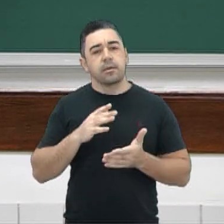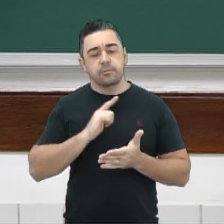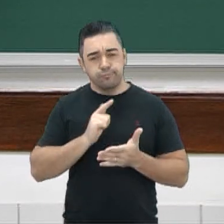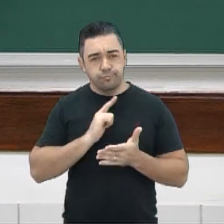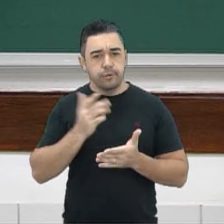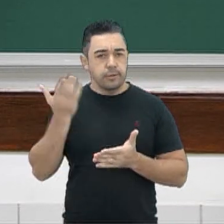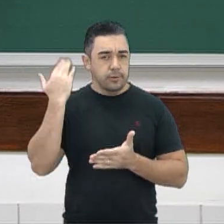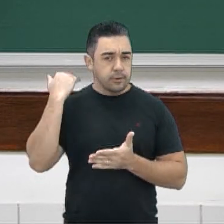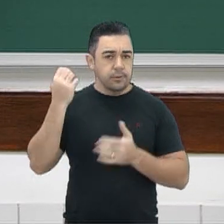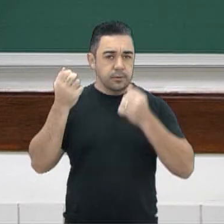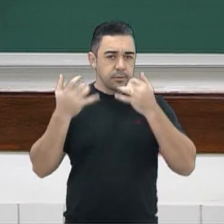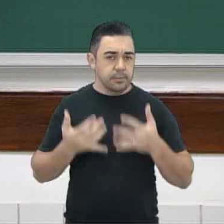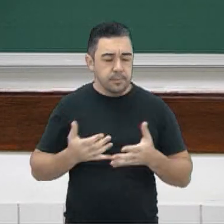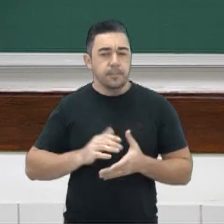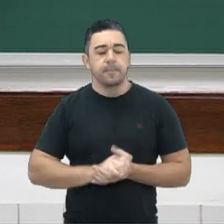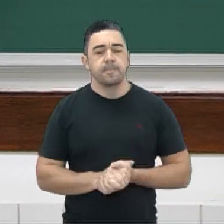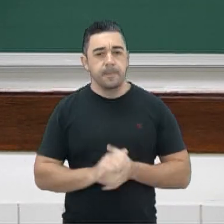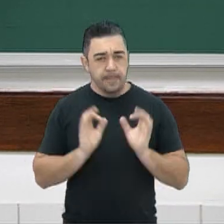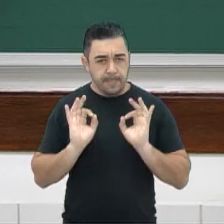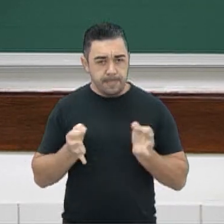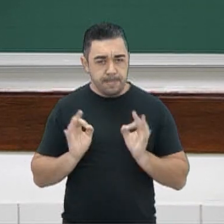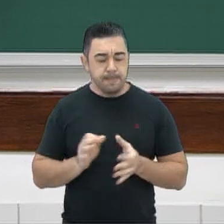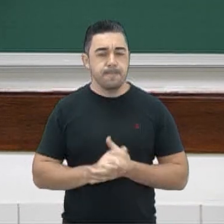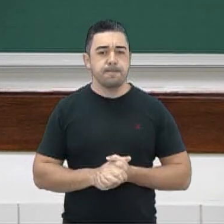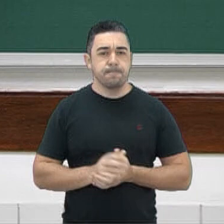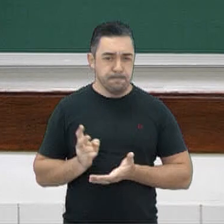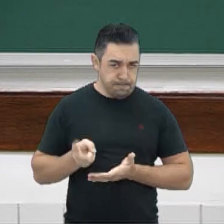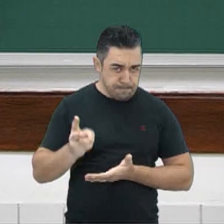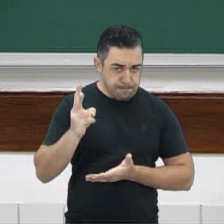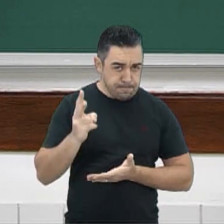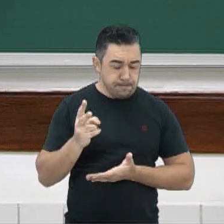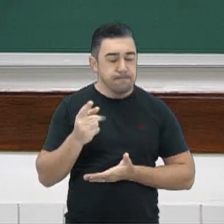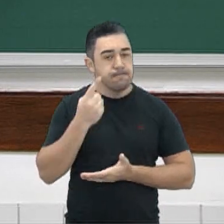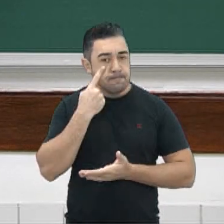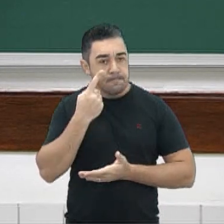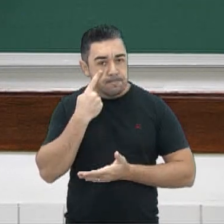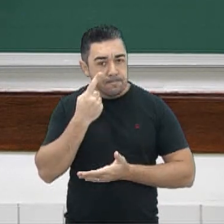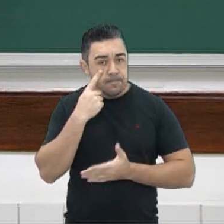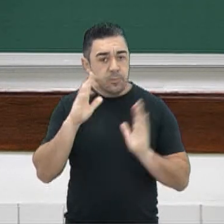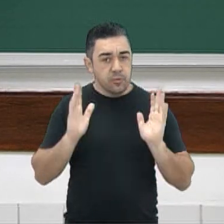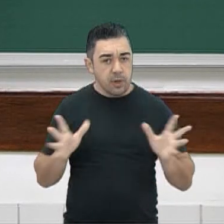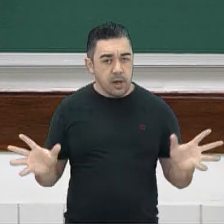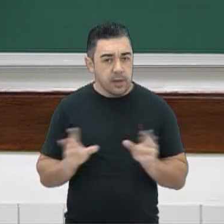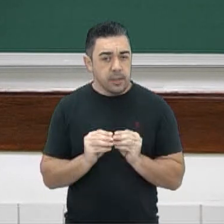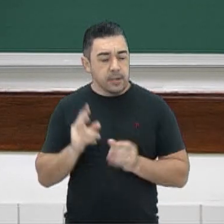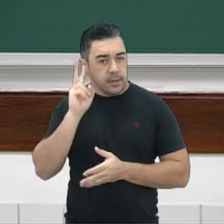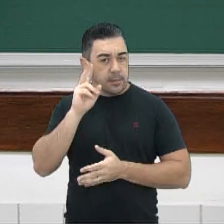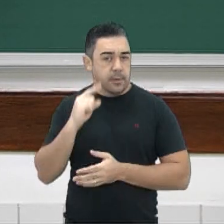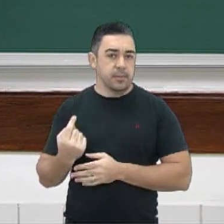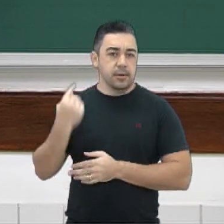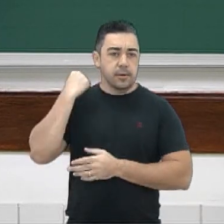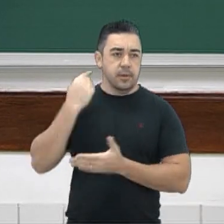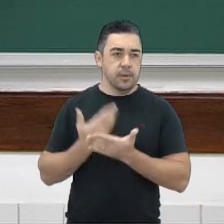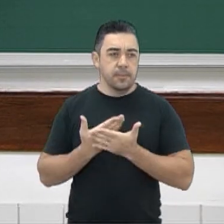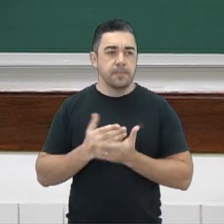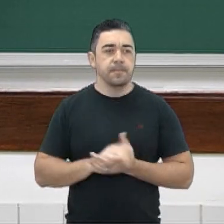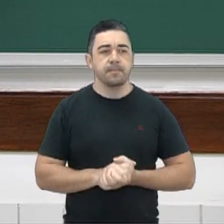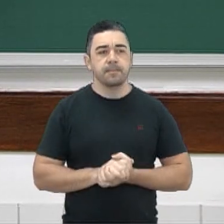havia falado anteriormente. Certo? Vamos continuar depois dessa recordação da última